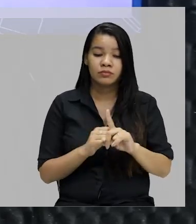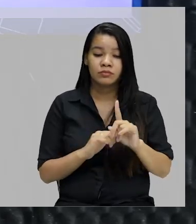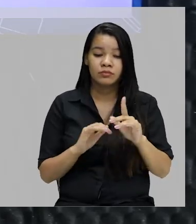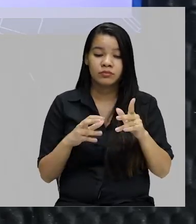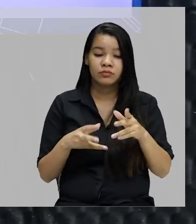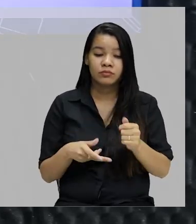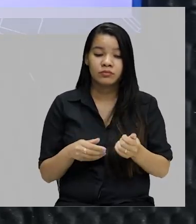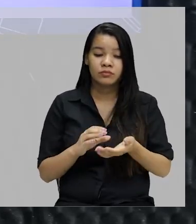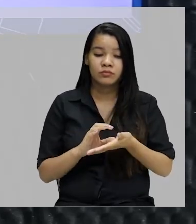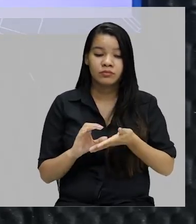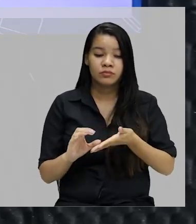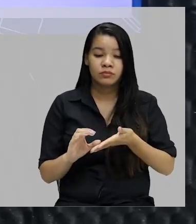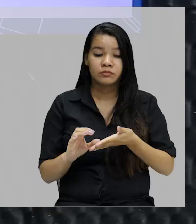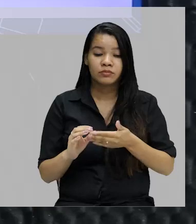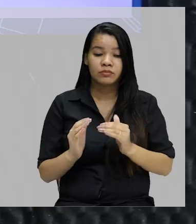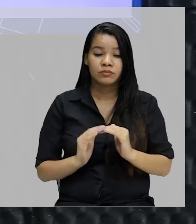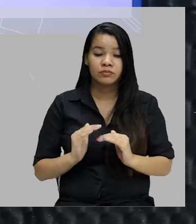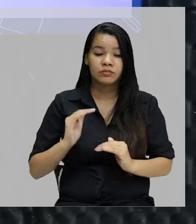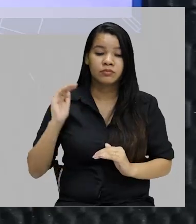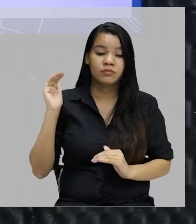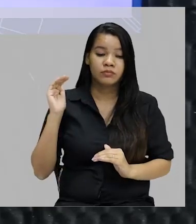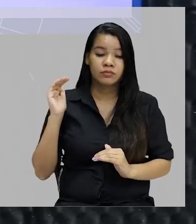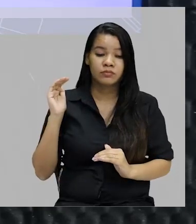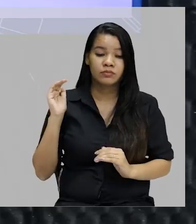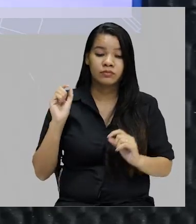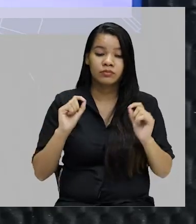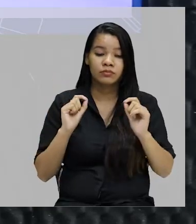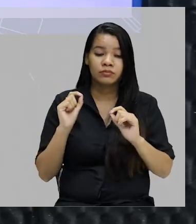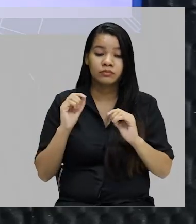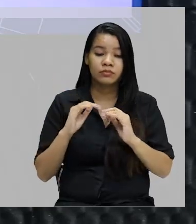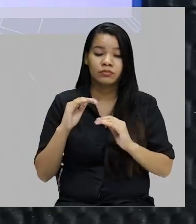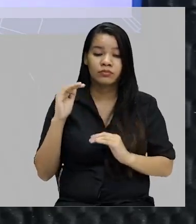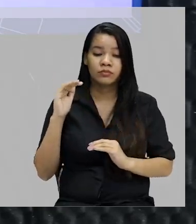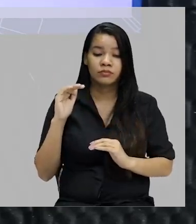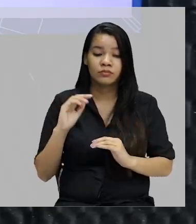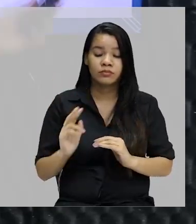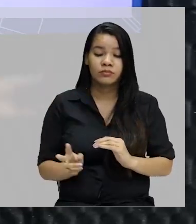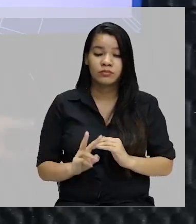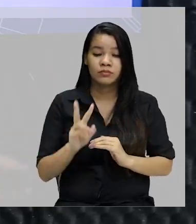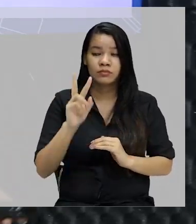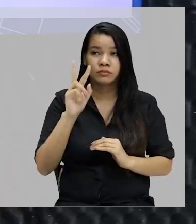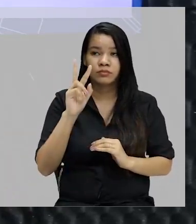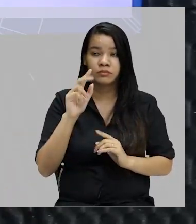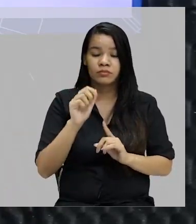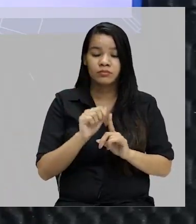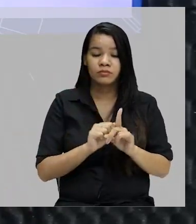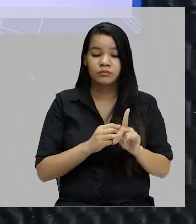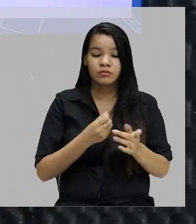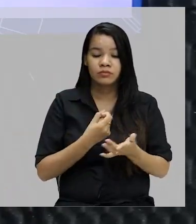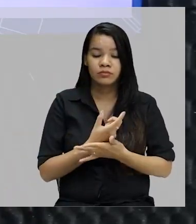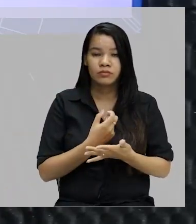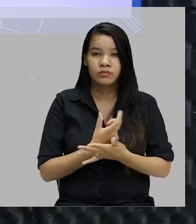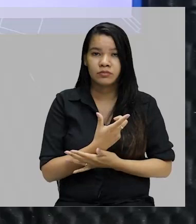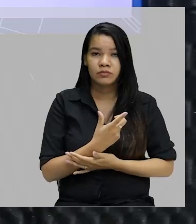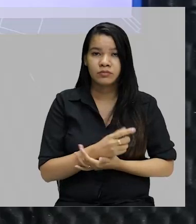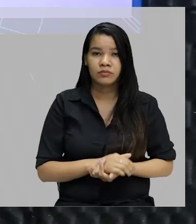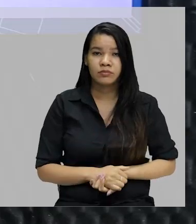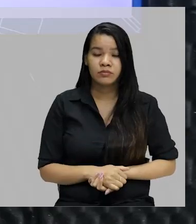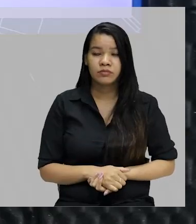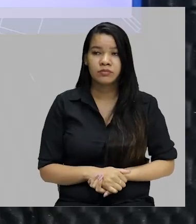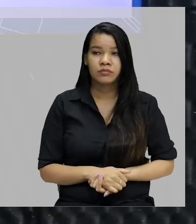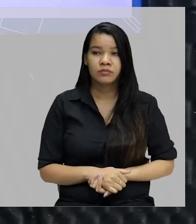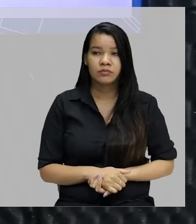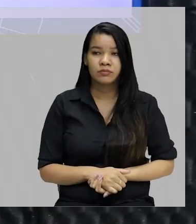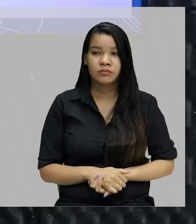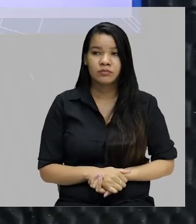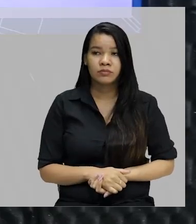os cursos subiu. O que foi que subiu? O valor das mensalidades.